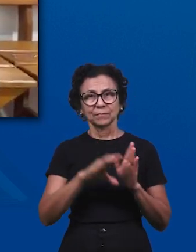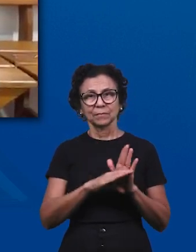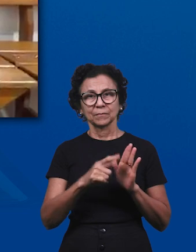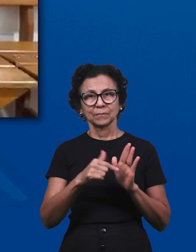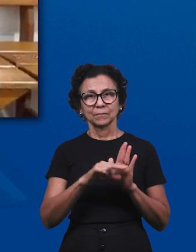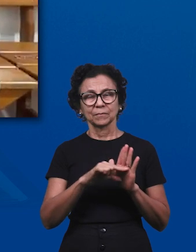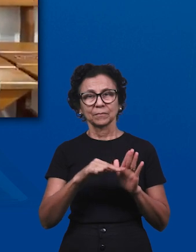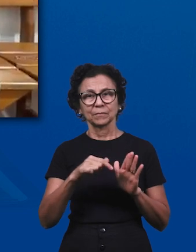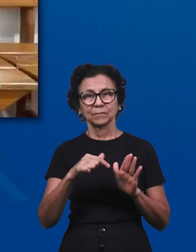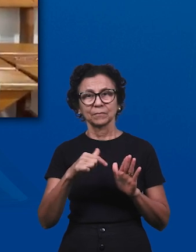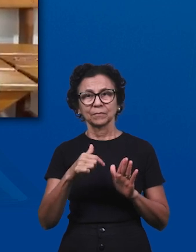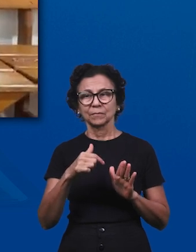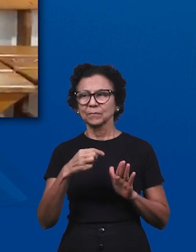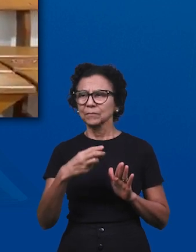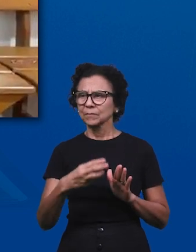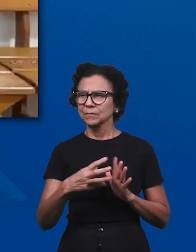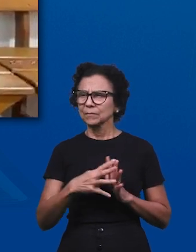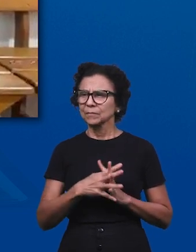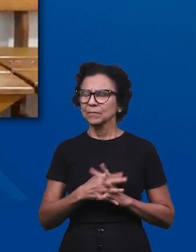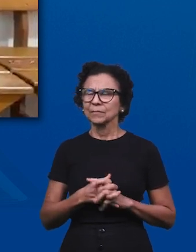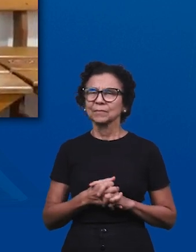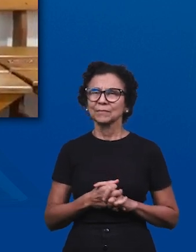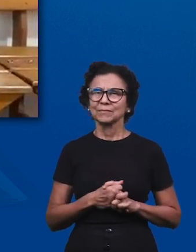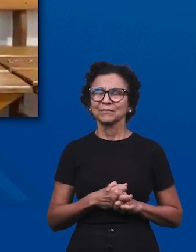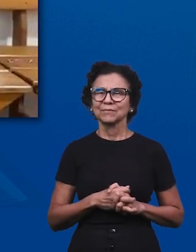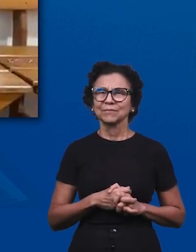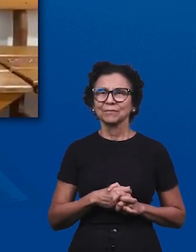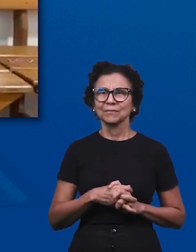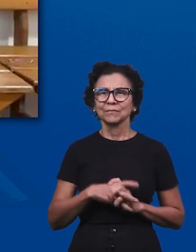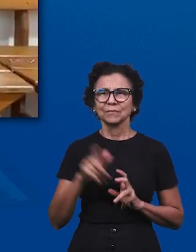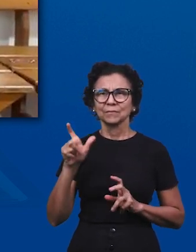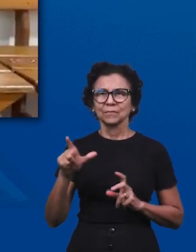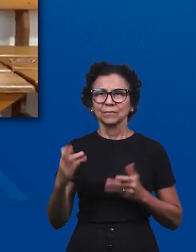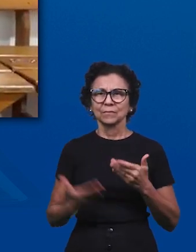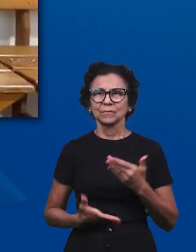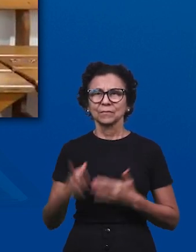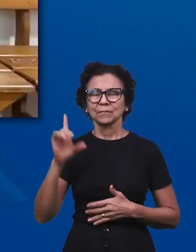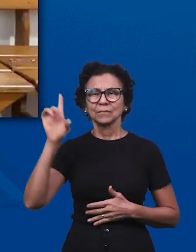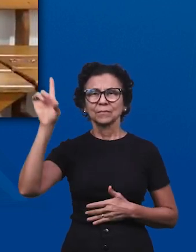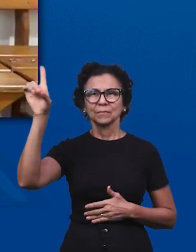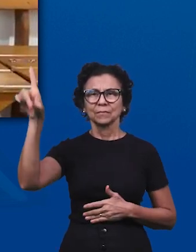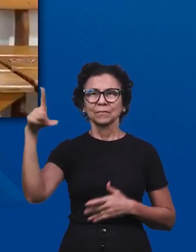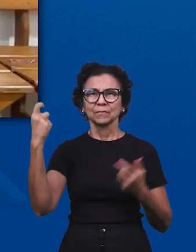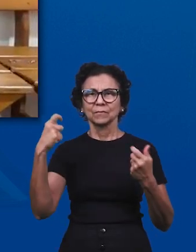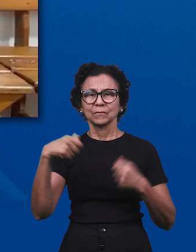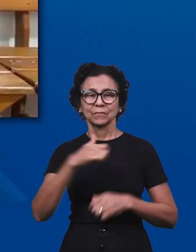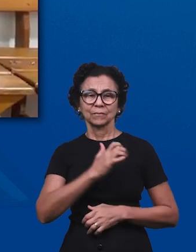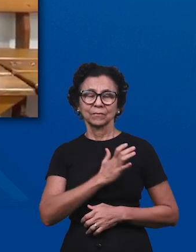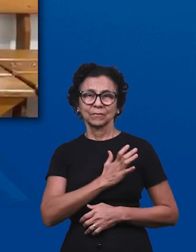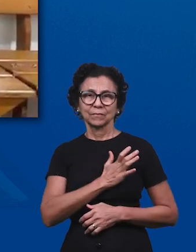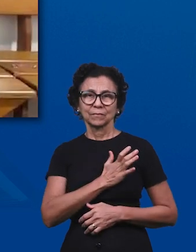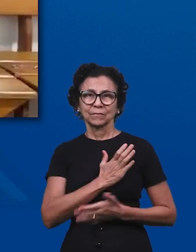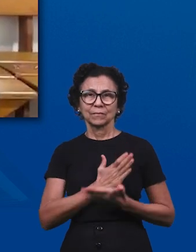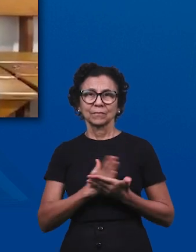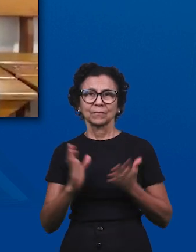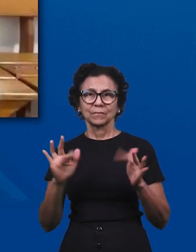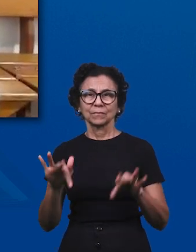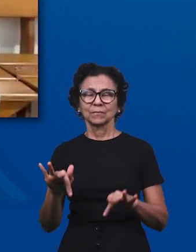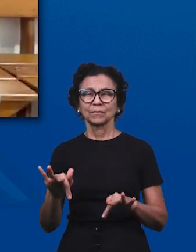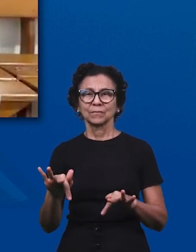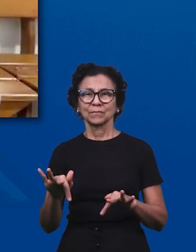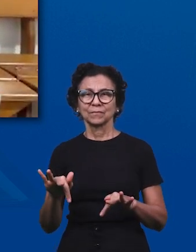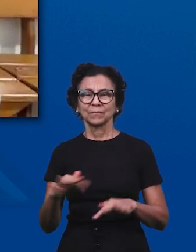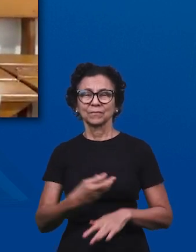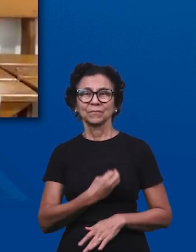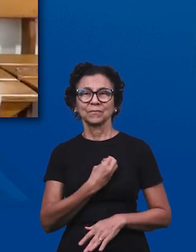verso 13 e responda. O que o servo de Deus deve ter no coração desde o começo até o fim da sua vida? O servo